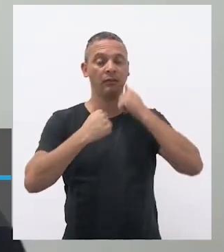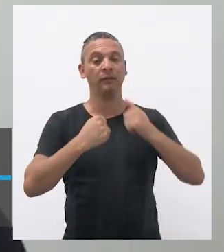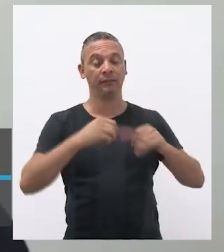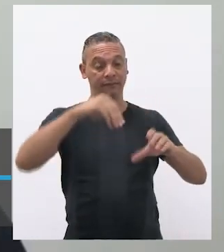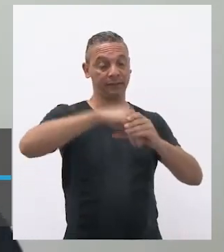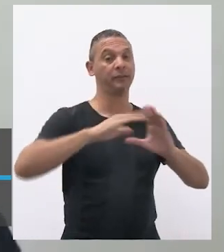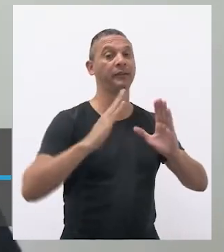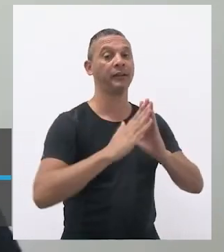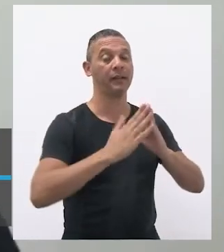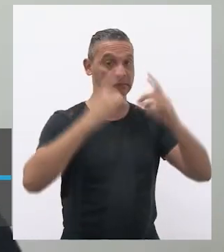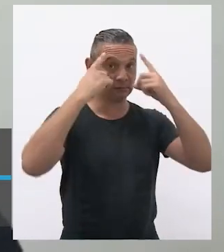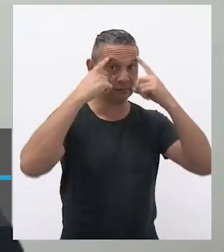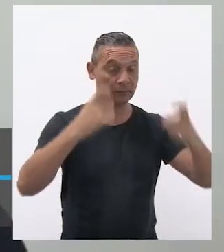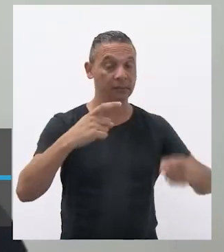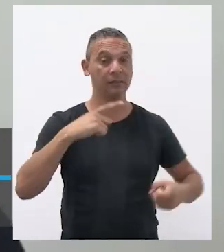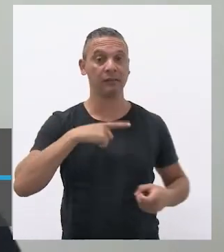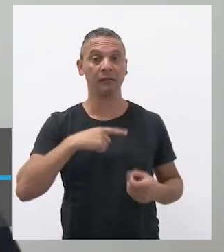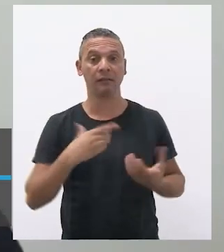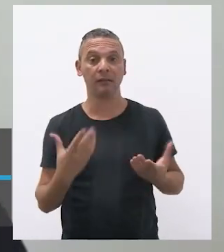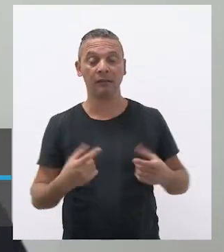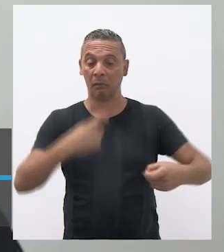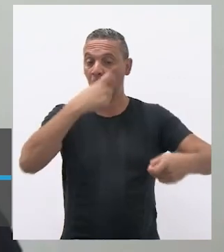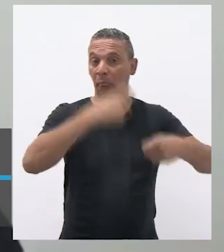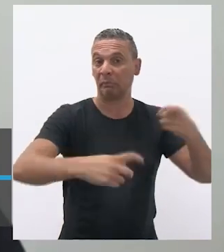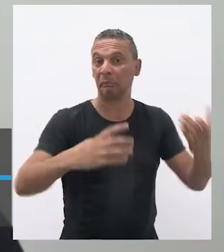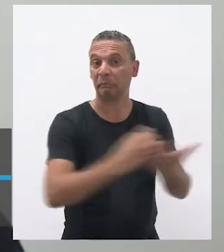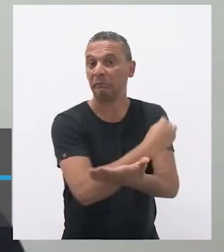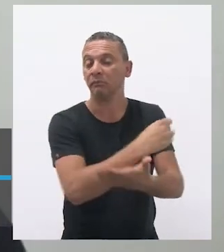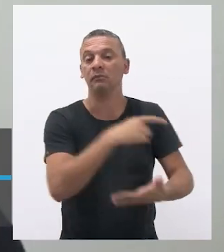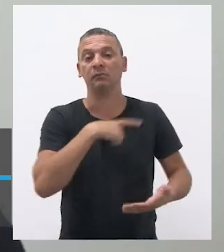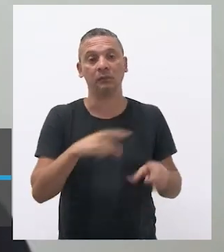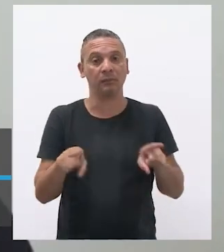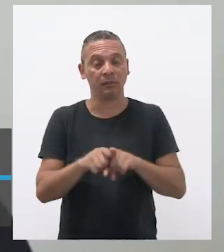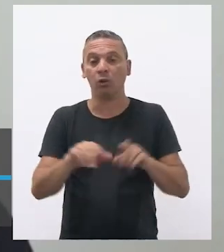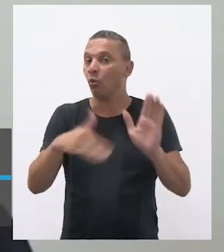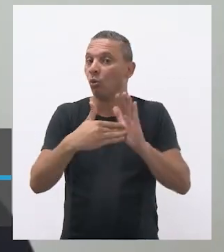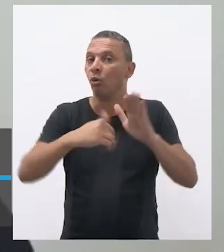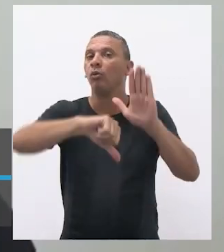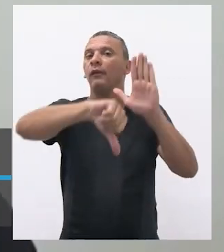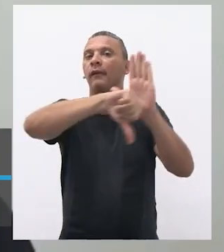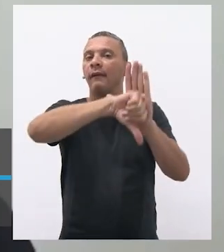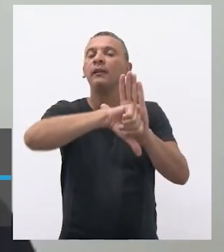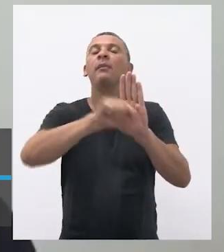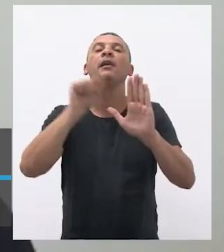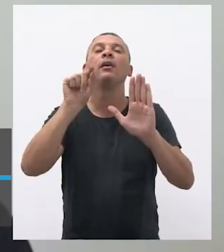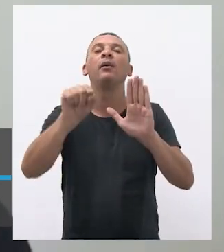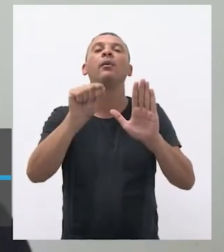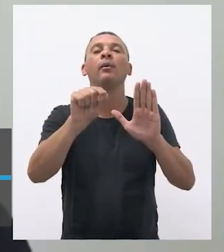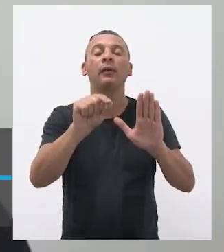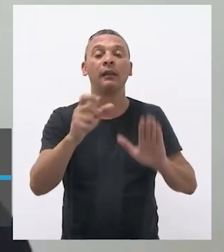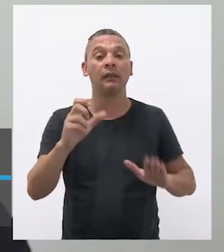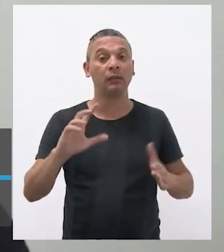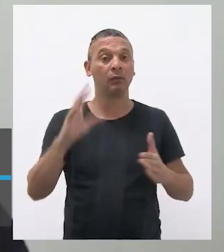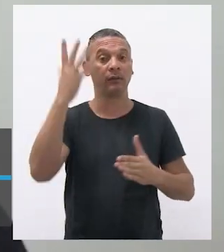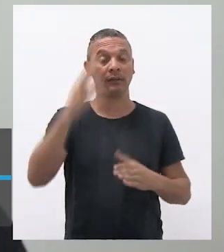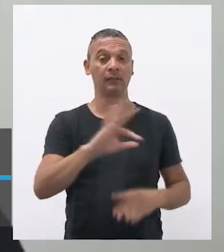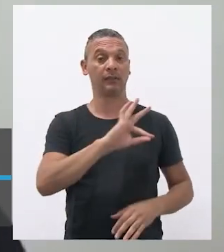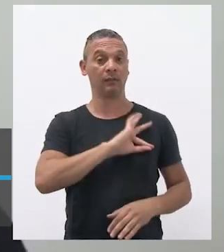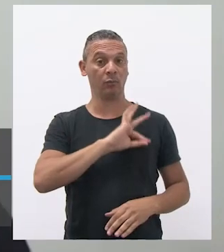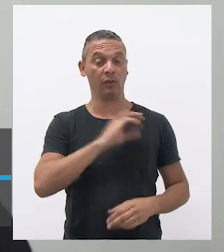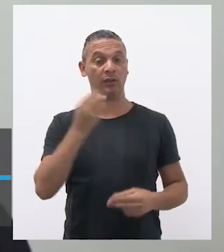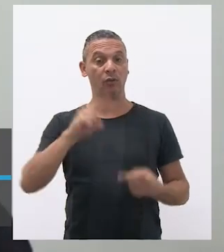o nome da autora é Ana Luísa Schmidt Ramos, e o nome do livro é Violência Psicológica contra